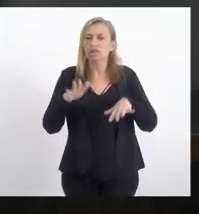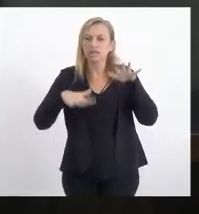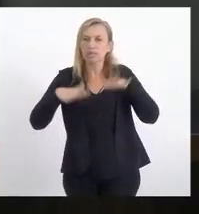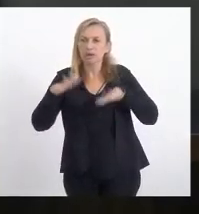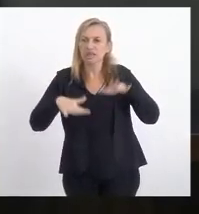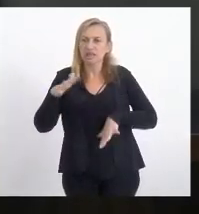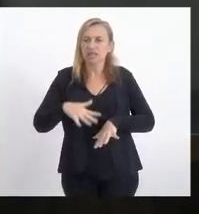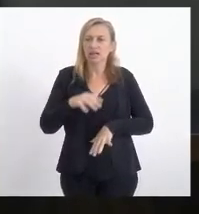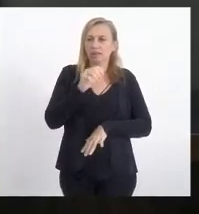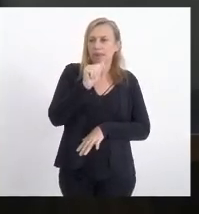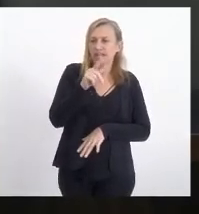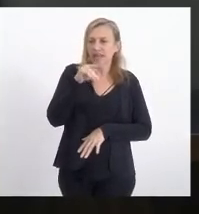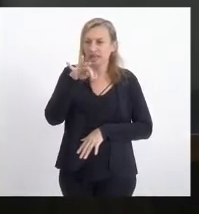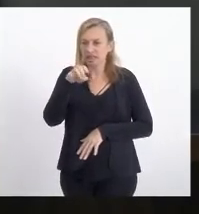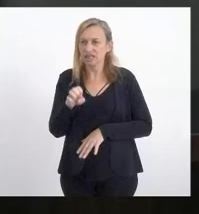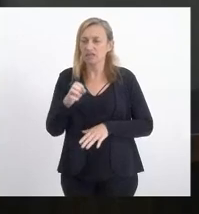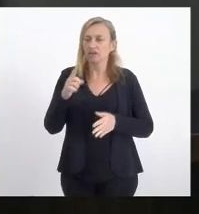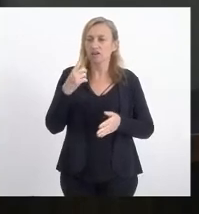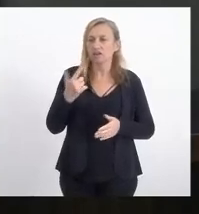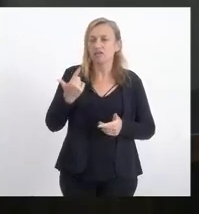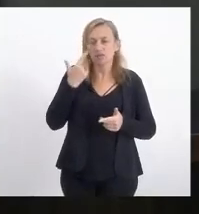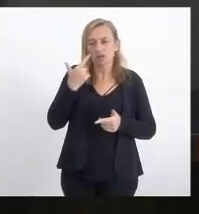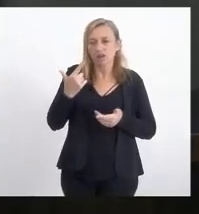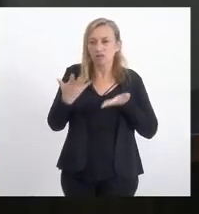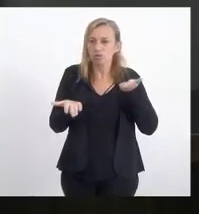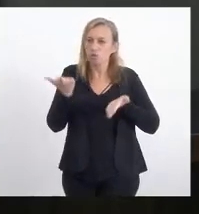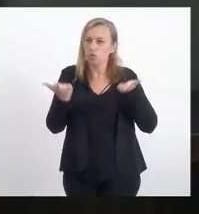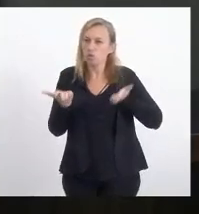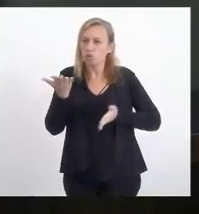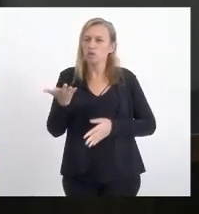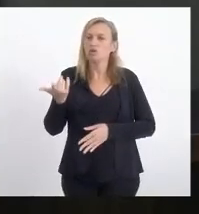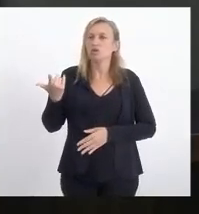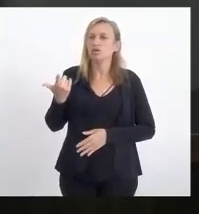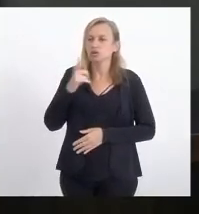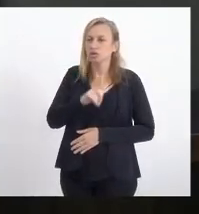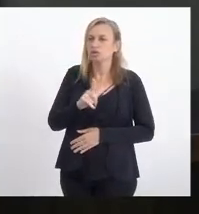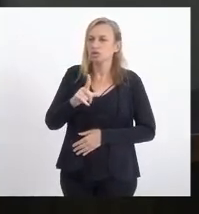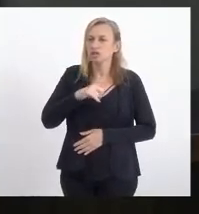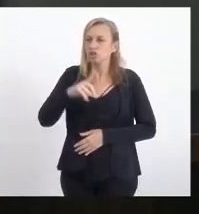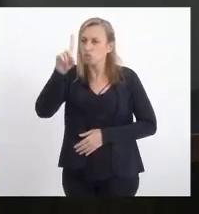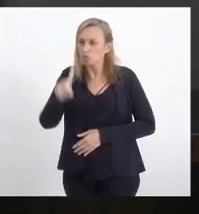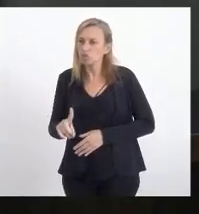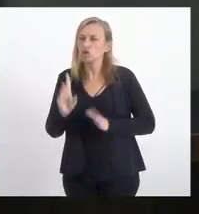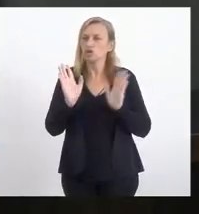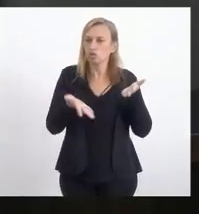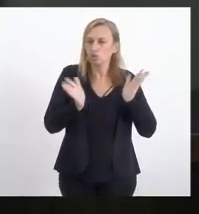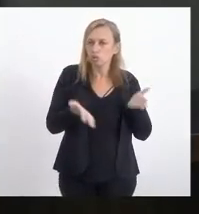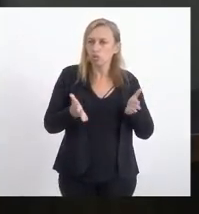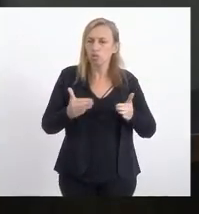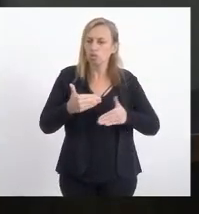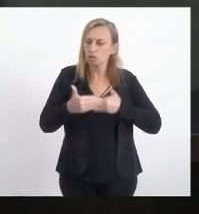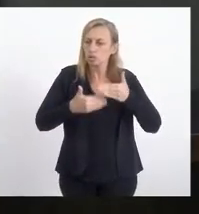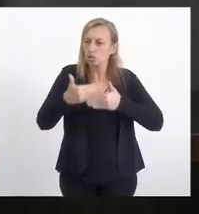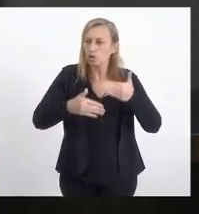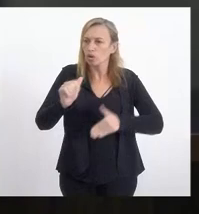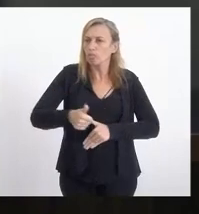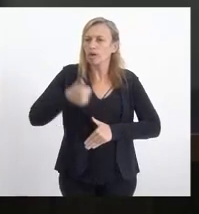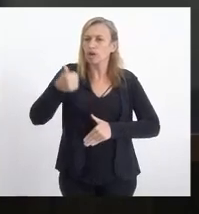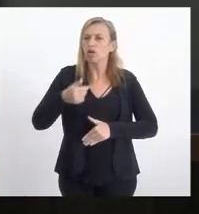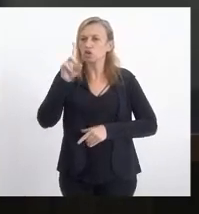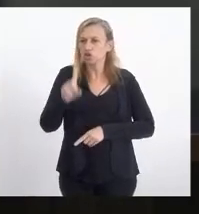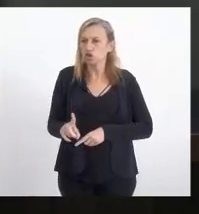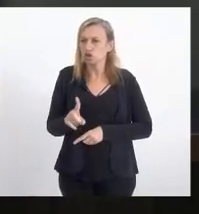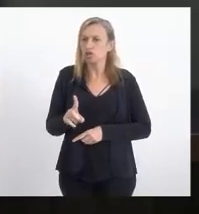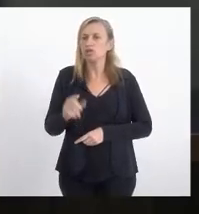patente e a gente vai buscar esse equilíbrio garantindo que já se tem hoje de direito tentando progredir para que tenham melhores